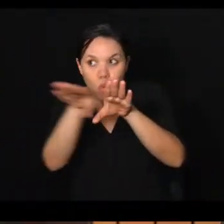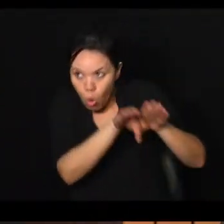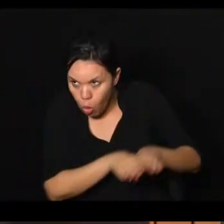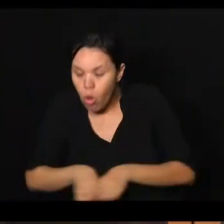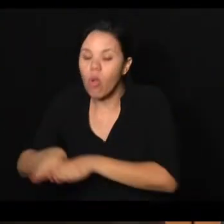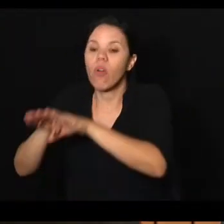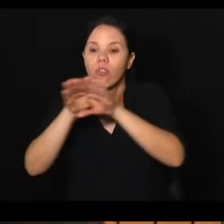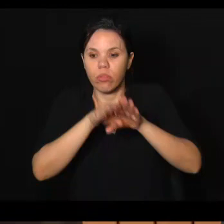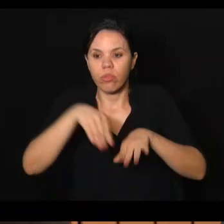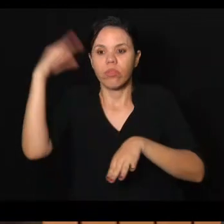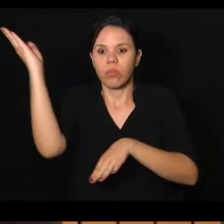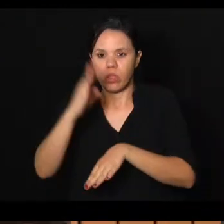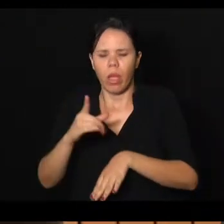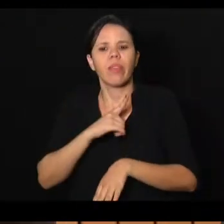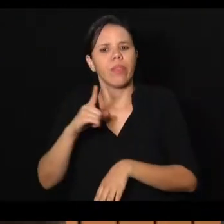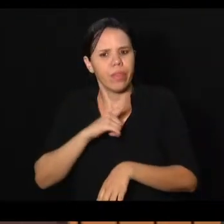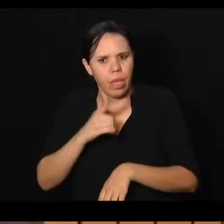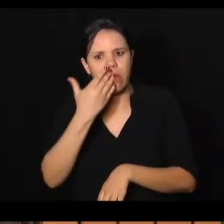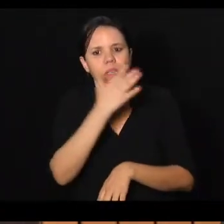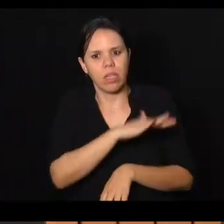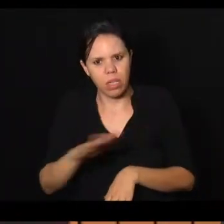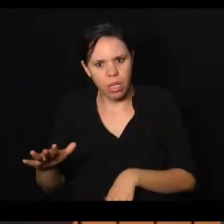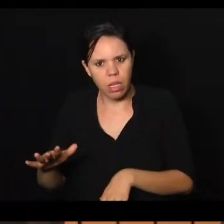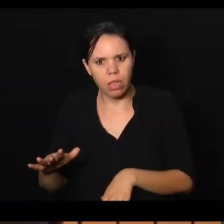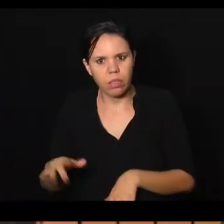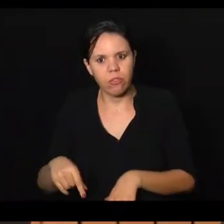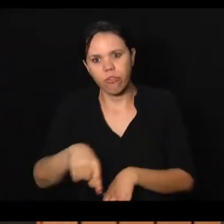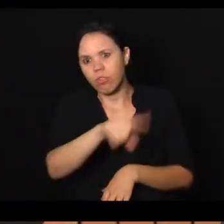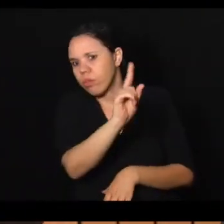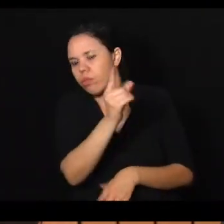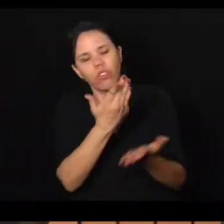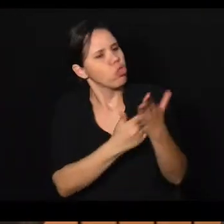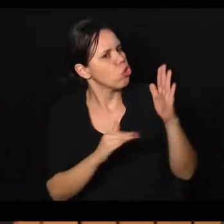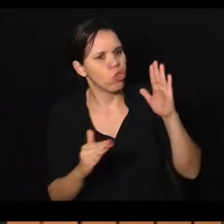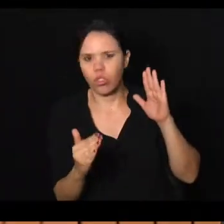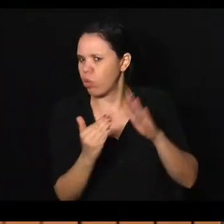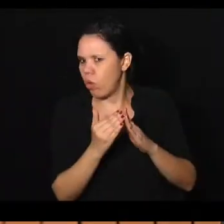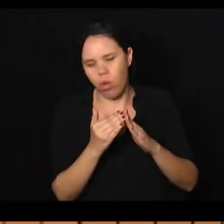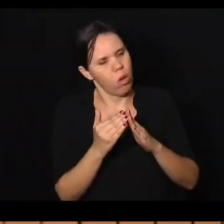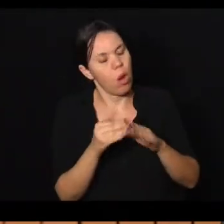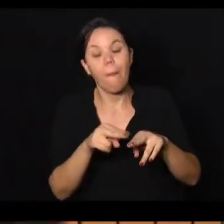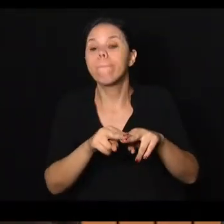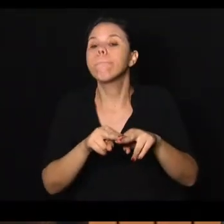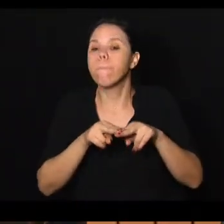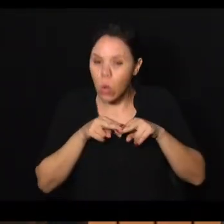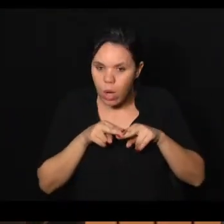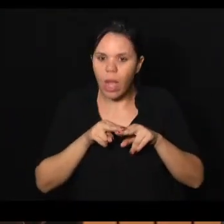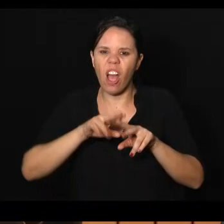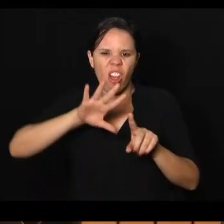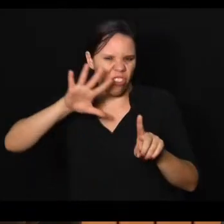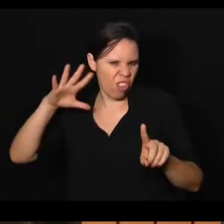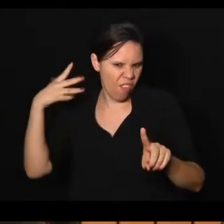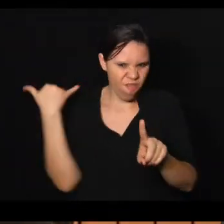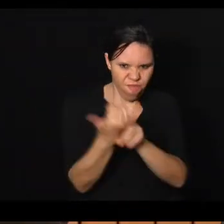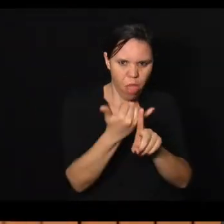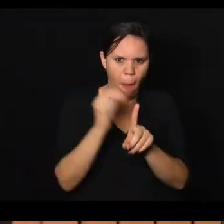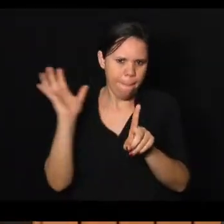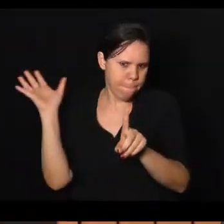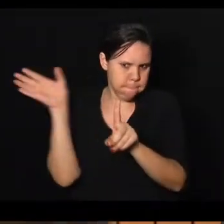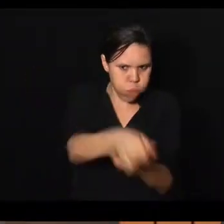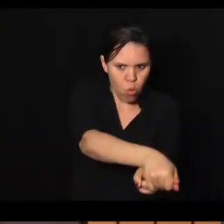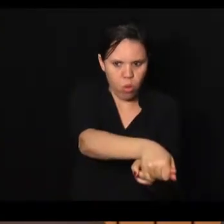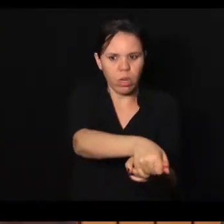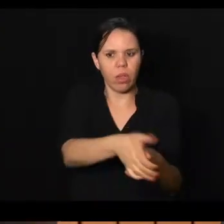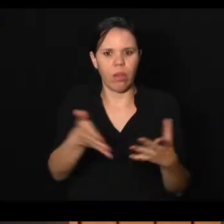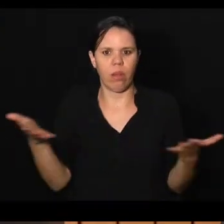Nós temos crianças ciganas que não estão indo para a escola por causa do bullying, vereadores. Nós